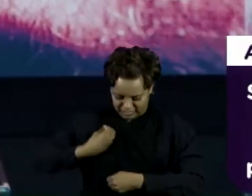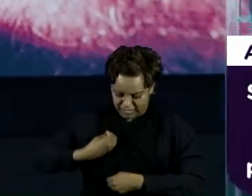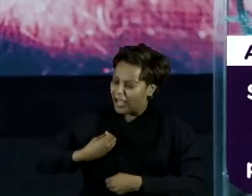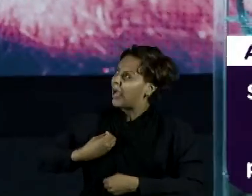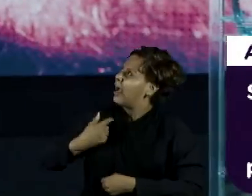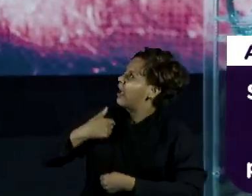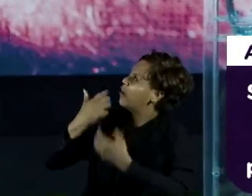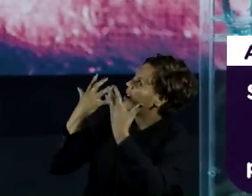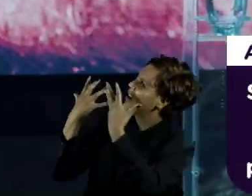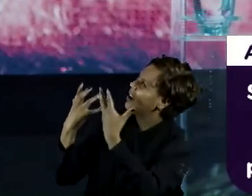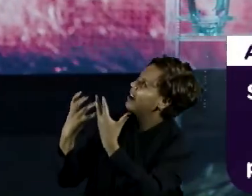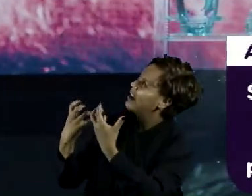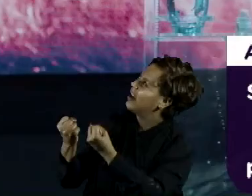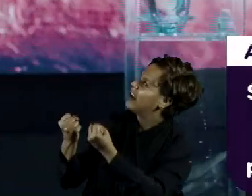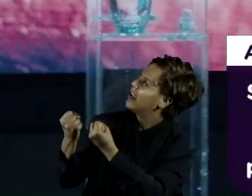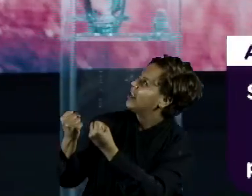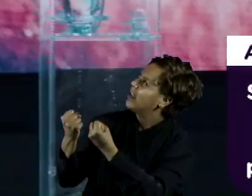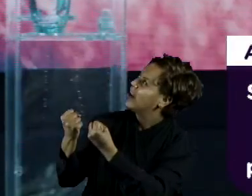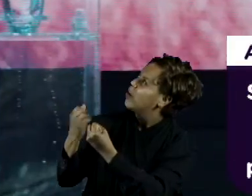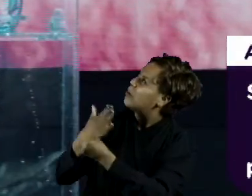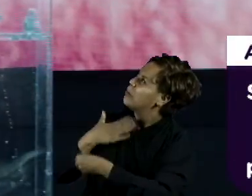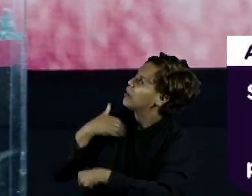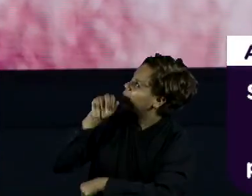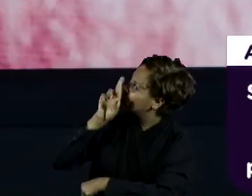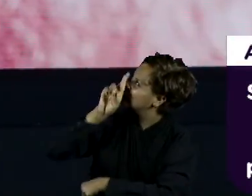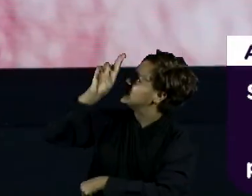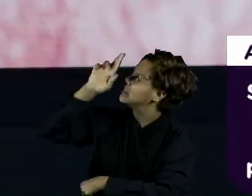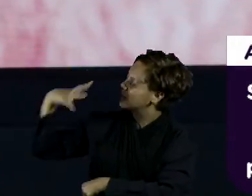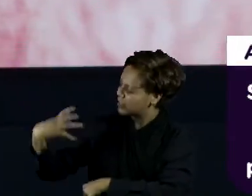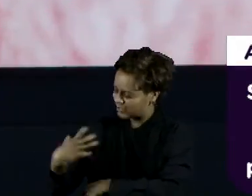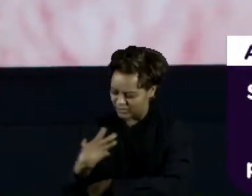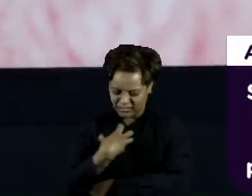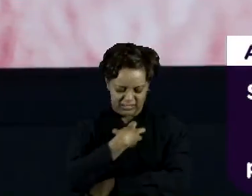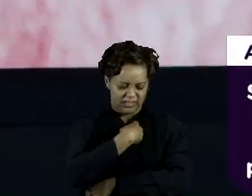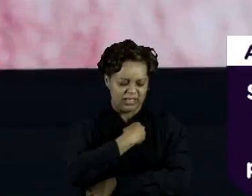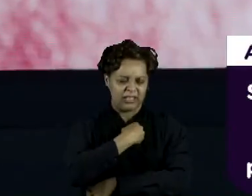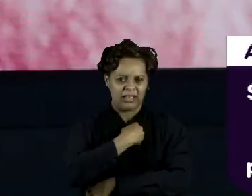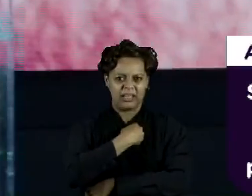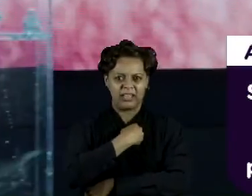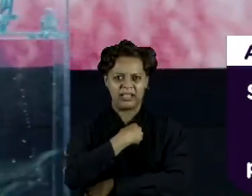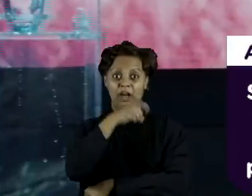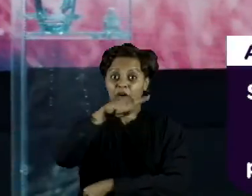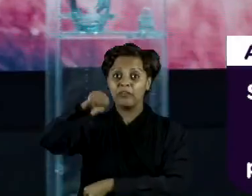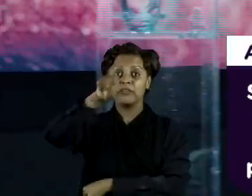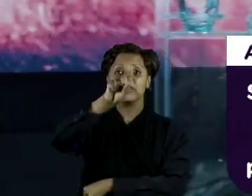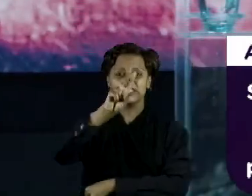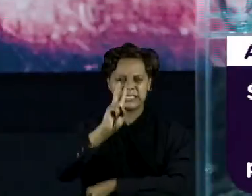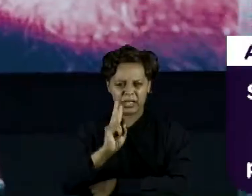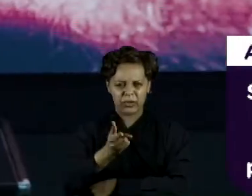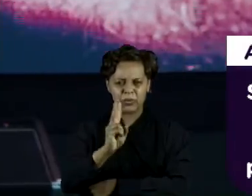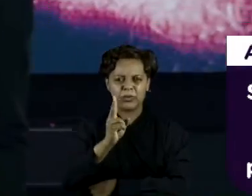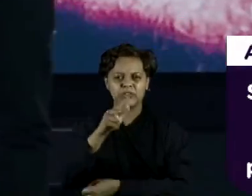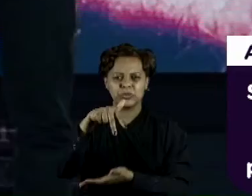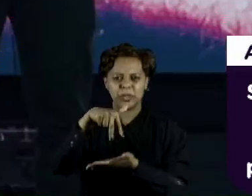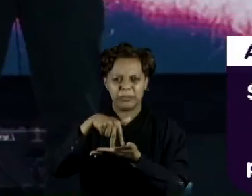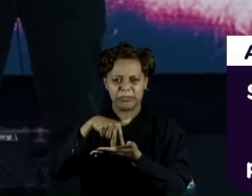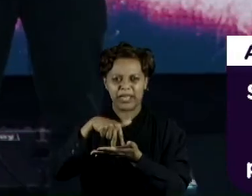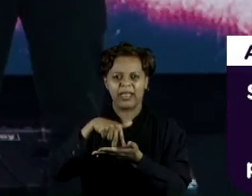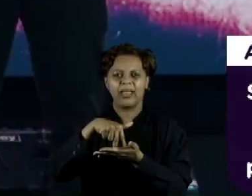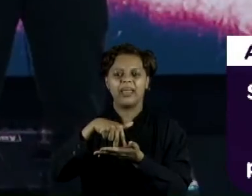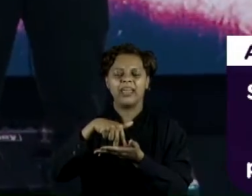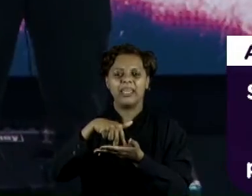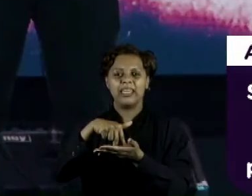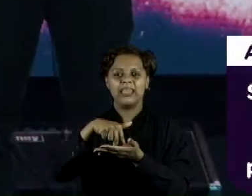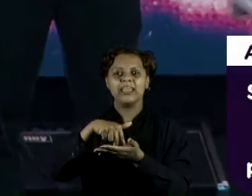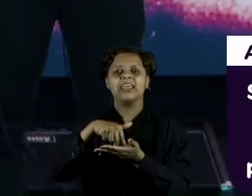recebo como meu Senhor e como meu Salvador. Você permaneça em pé enquanto os diáconos chegam até